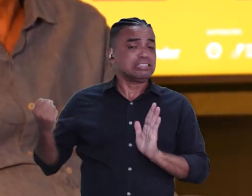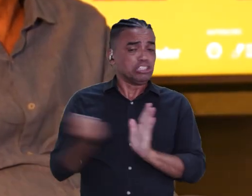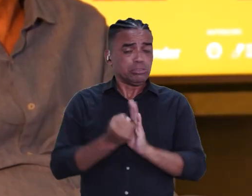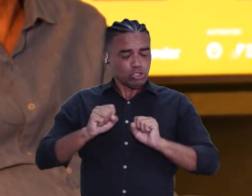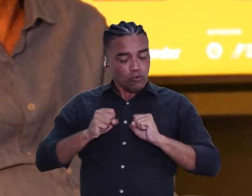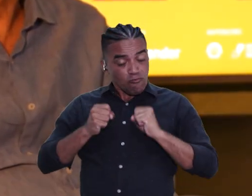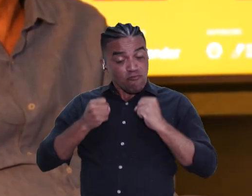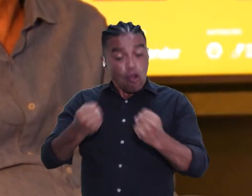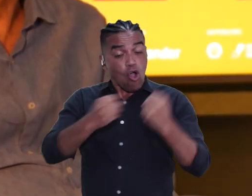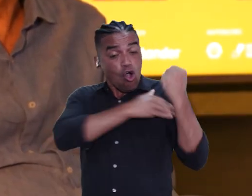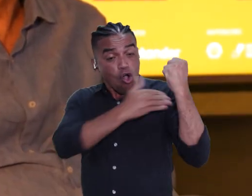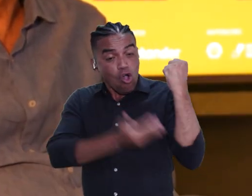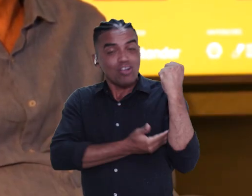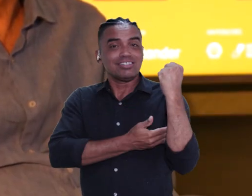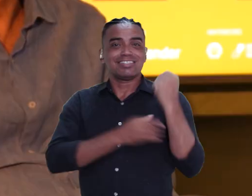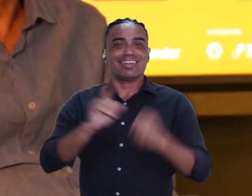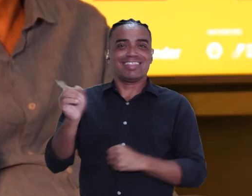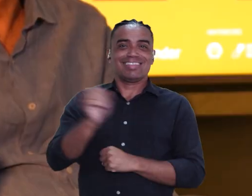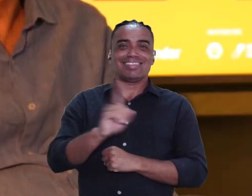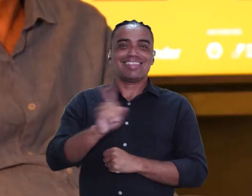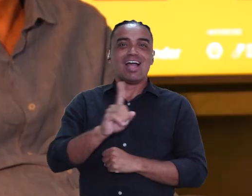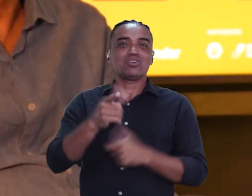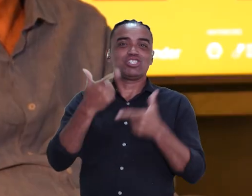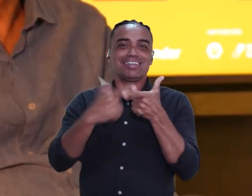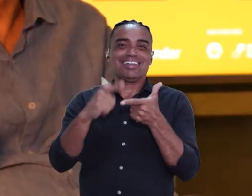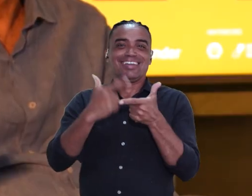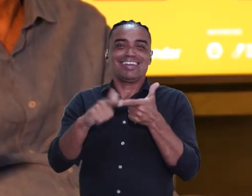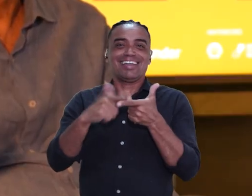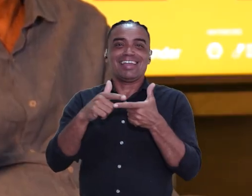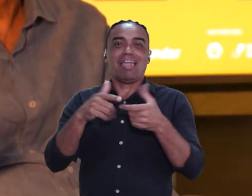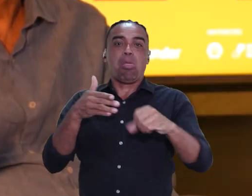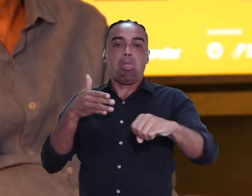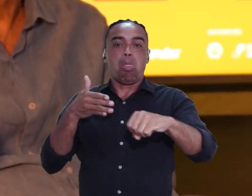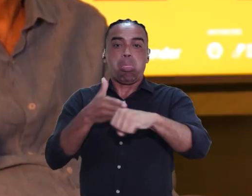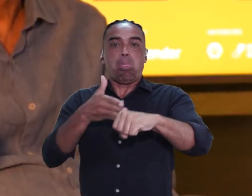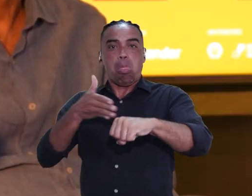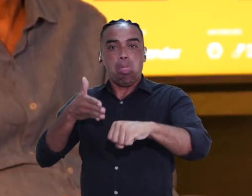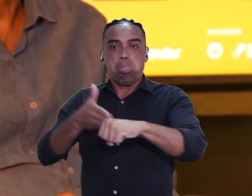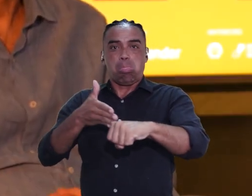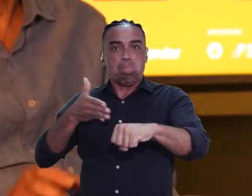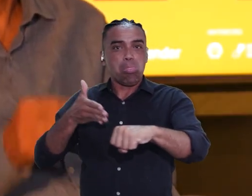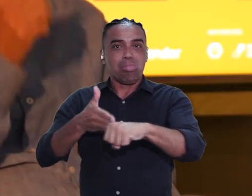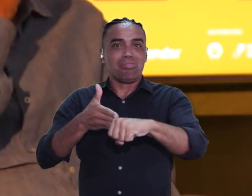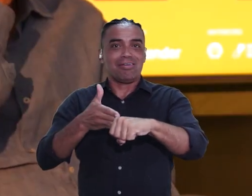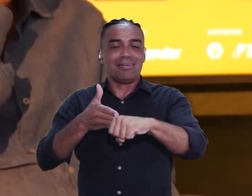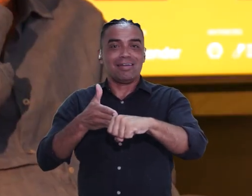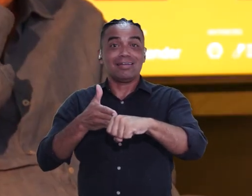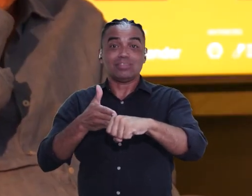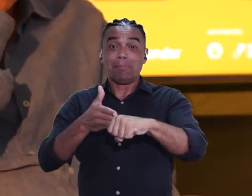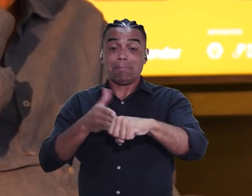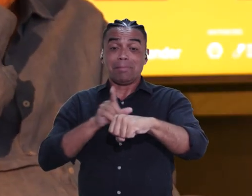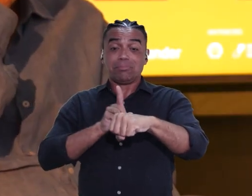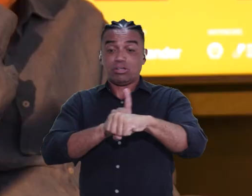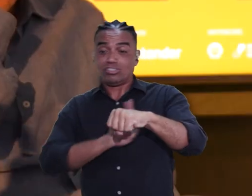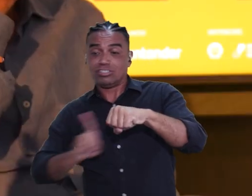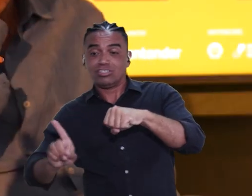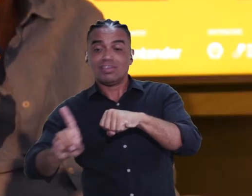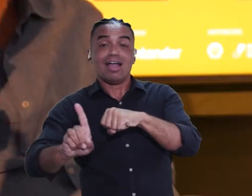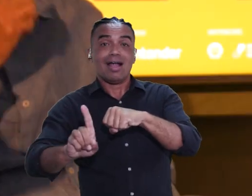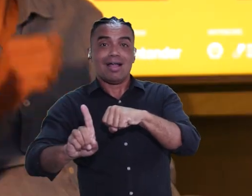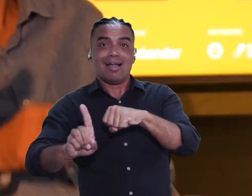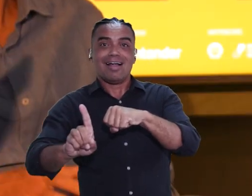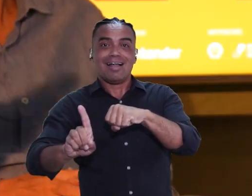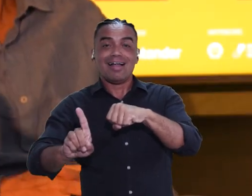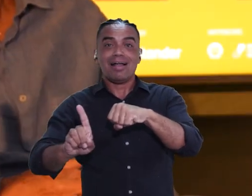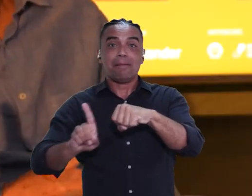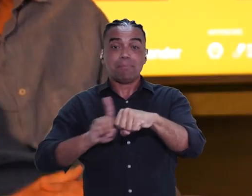de fortalecimento e não necessariamente de obstáculo. Então, da pedra você pode desviar, mas você pode